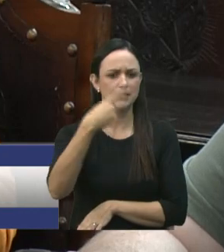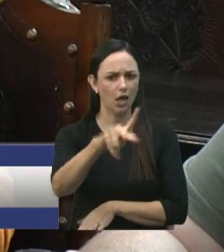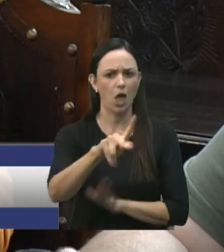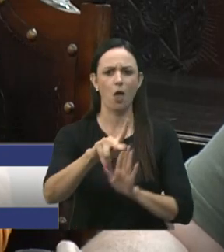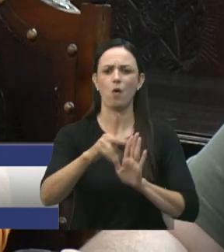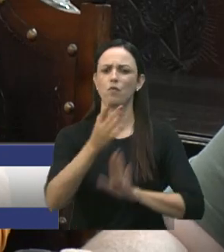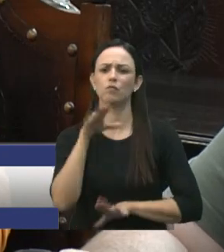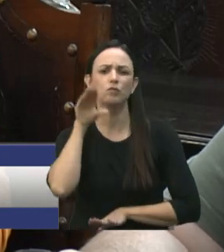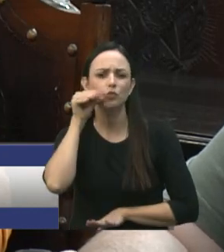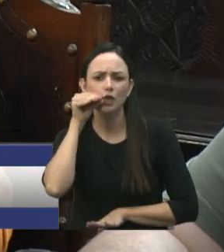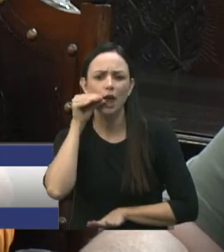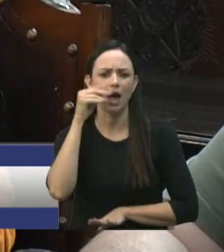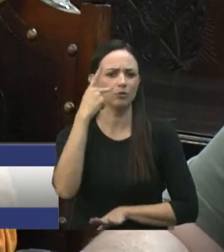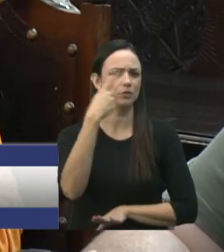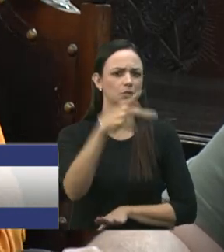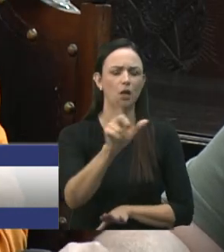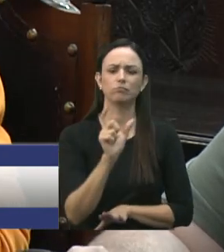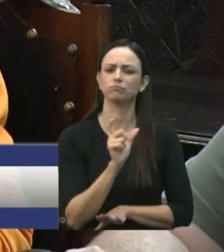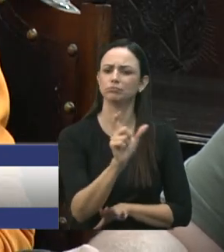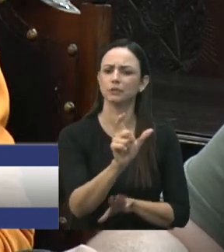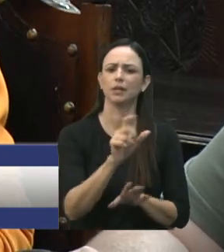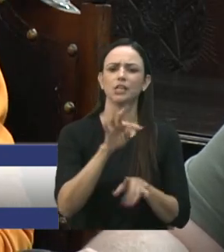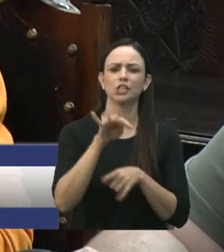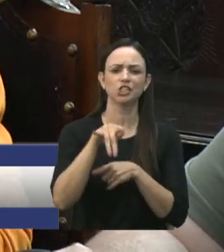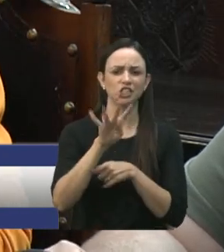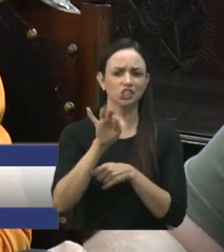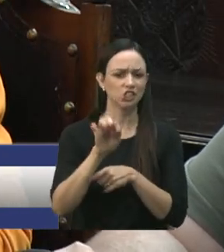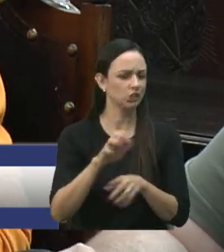um com seus tickets. É essa a ideia.